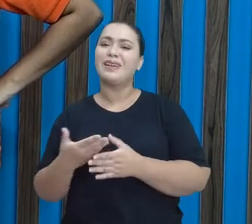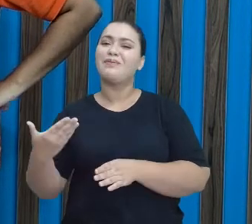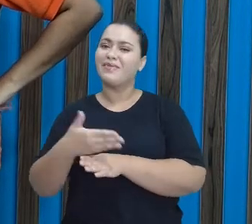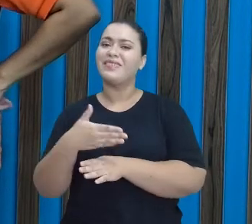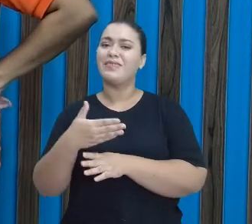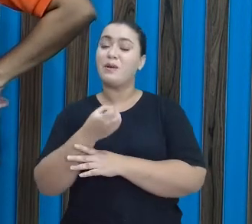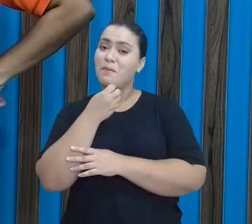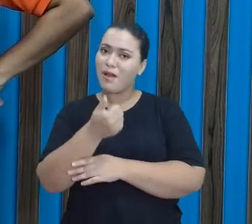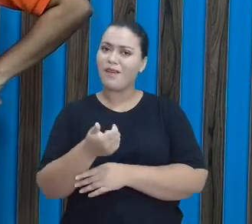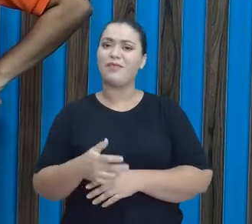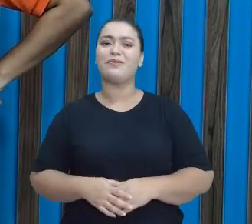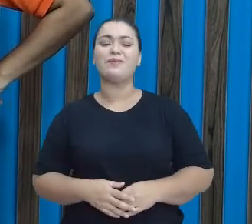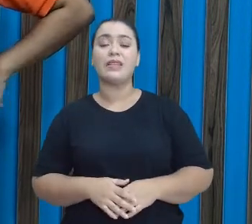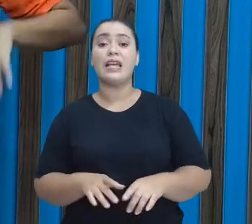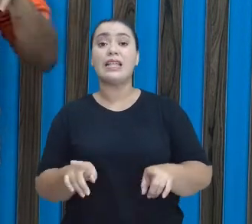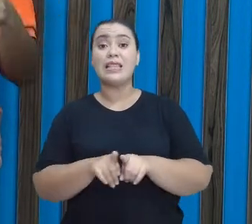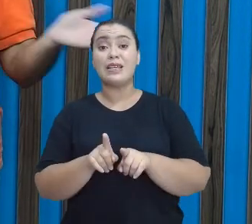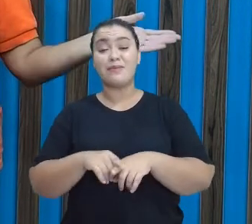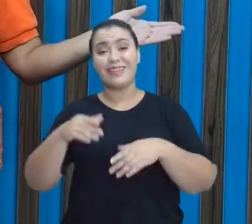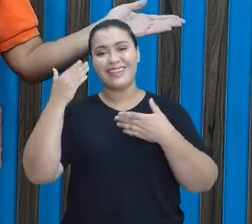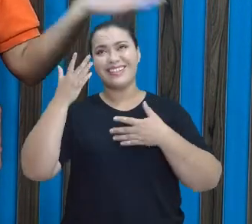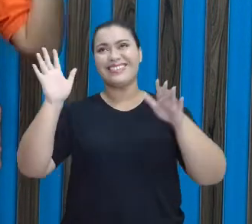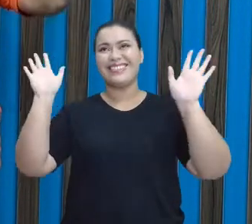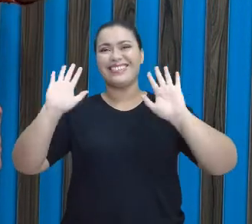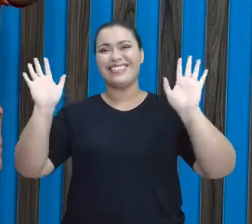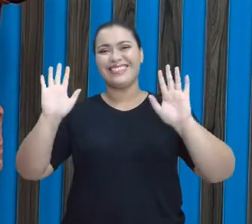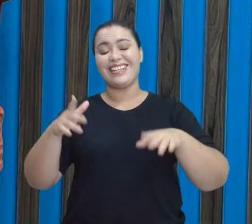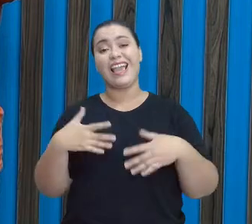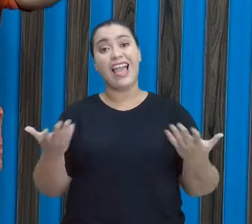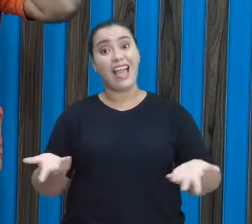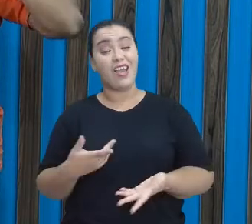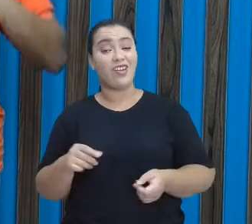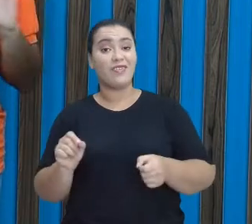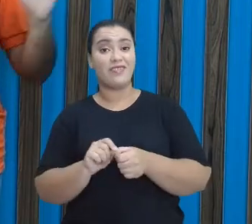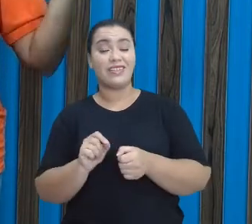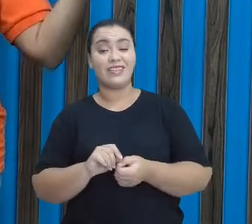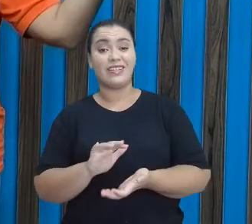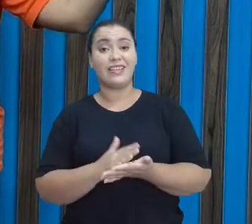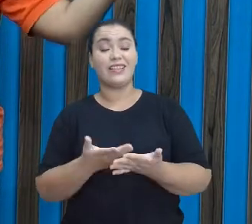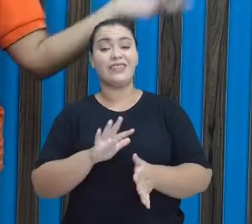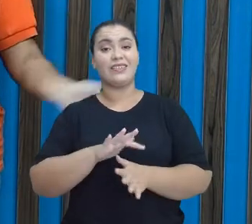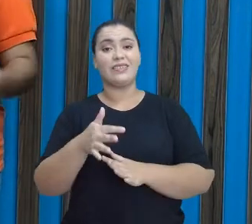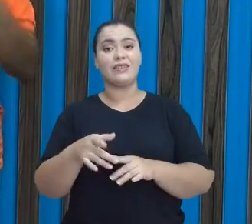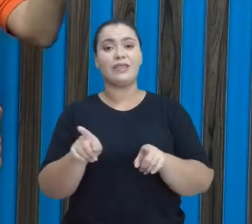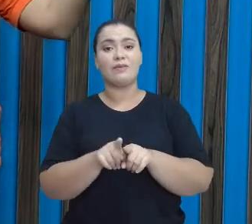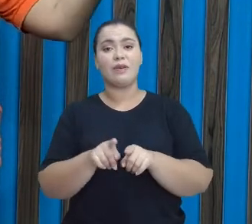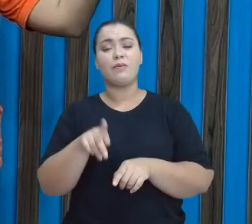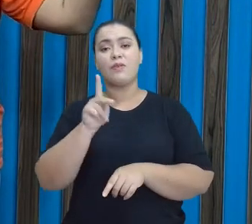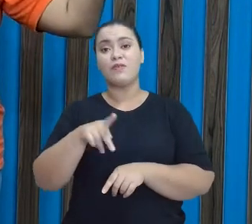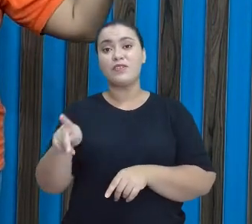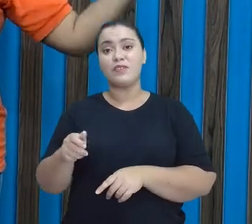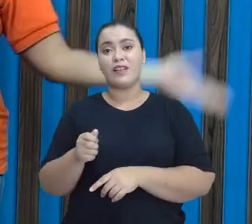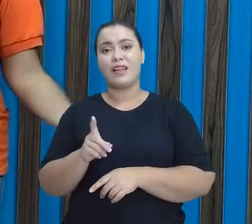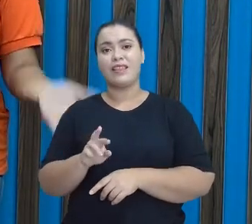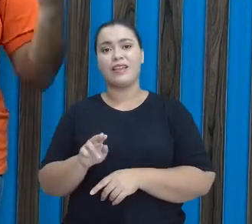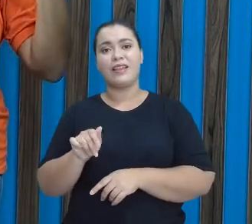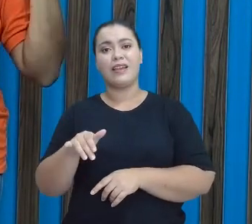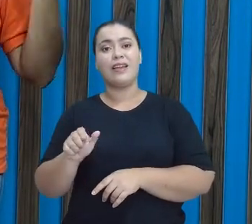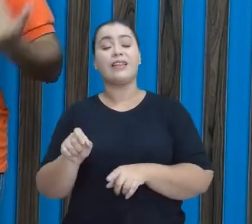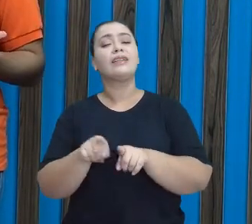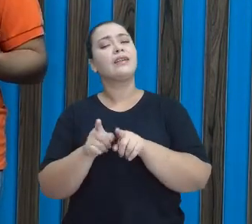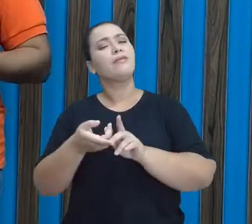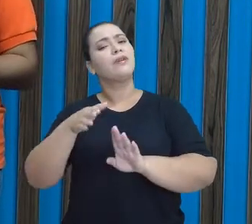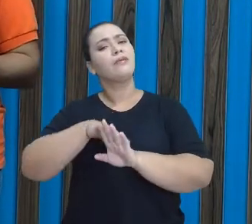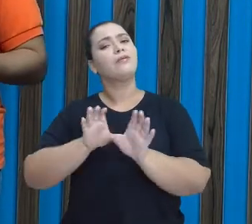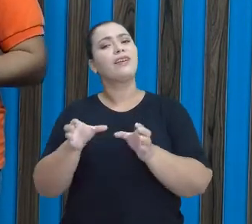vindo. Agradeço também a Gisela, que fez a nossa tradução de hoje, a professora Adriana e a produção que permite que essas aulas